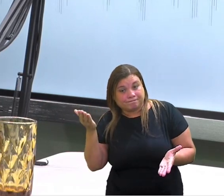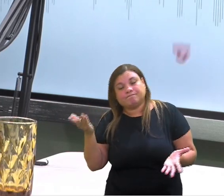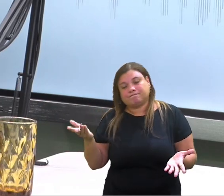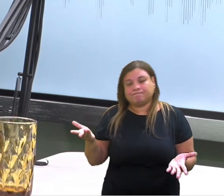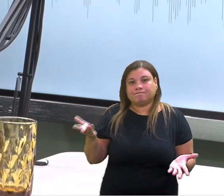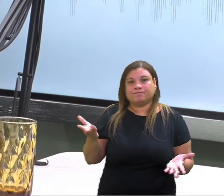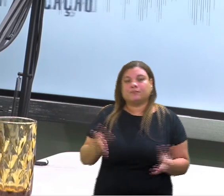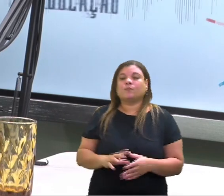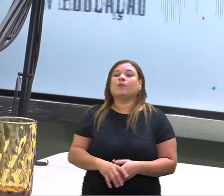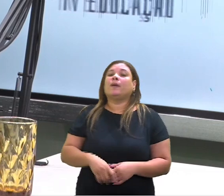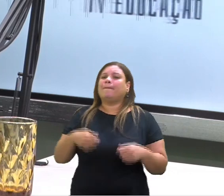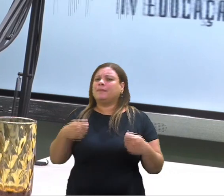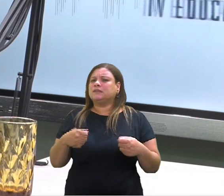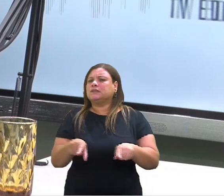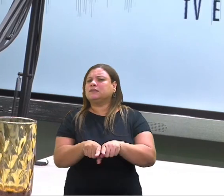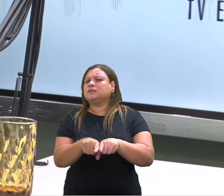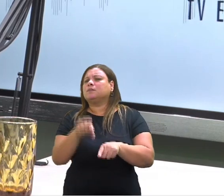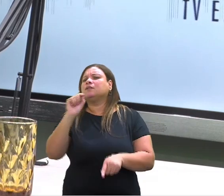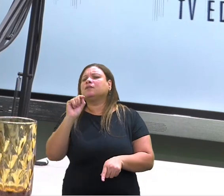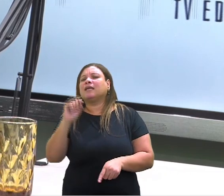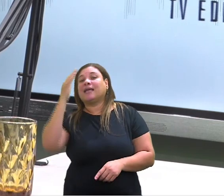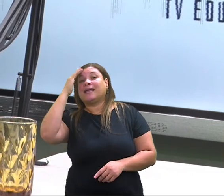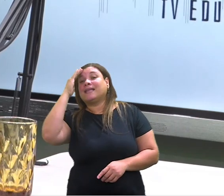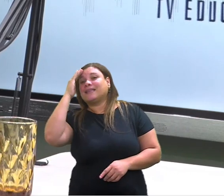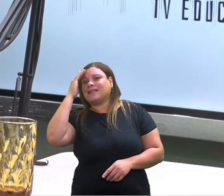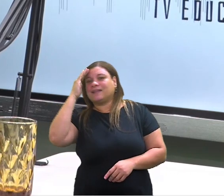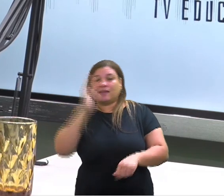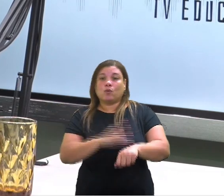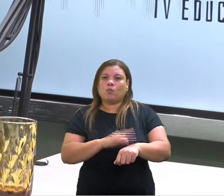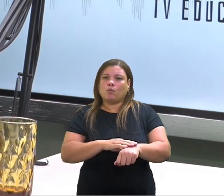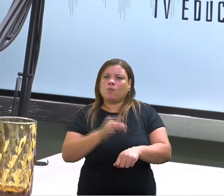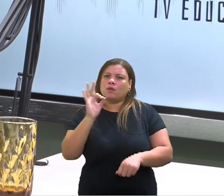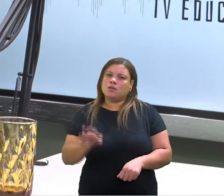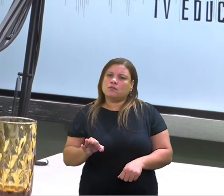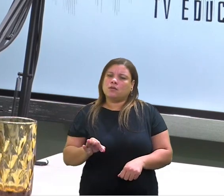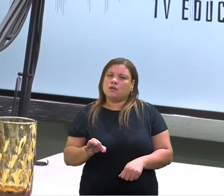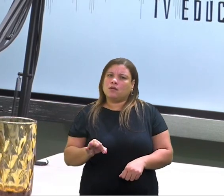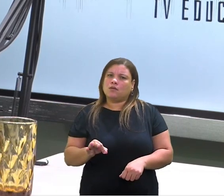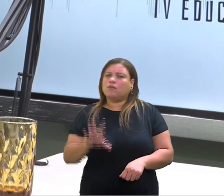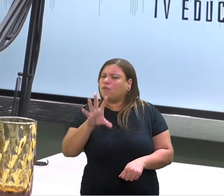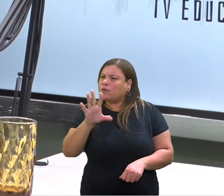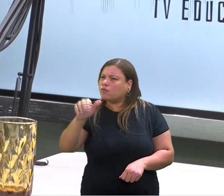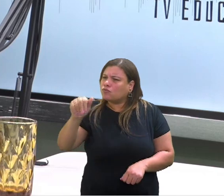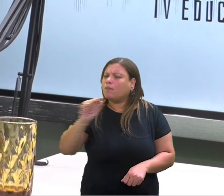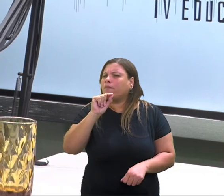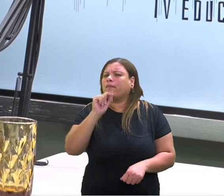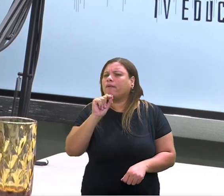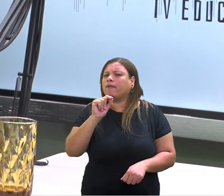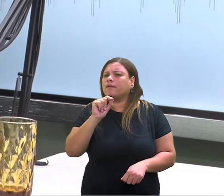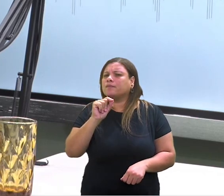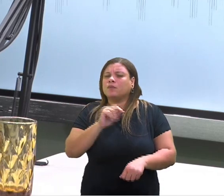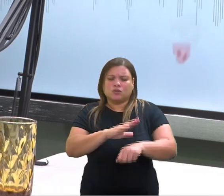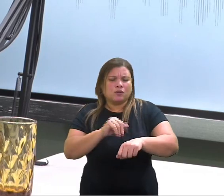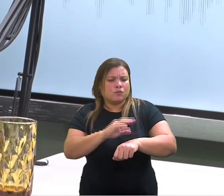orientação. Quando eu chamo o conselho tutelar? Quando a integridade física da criança está em risco. Sim. Quando a criança ou o adolescente está